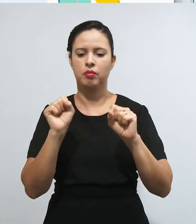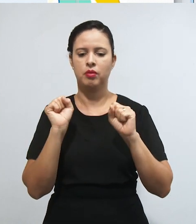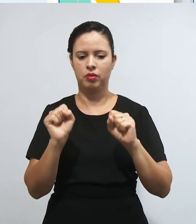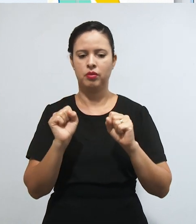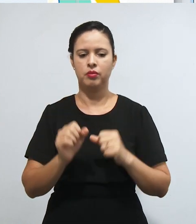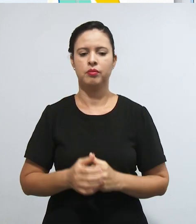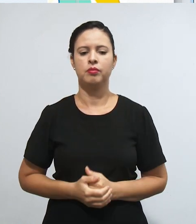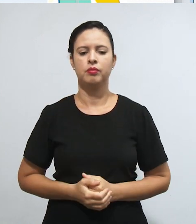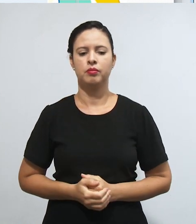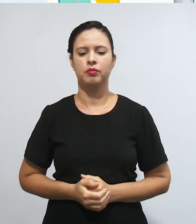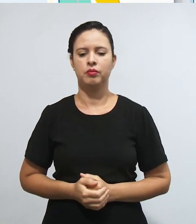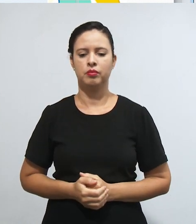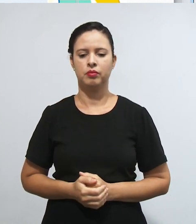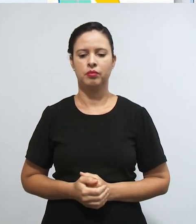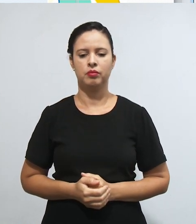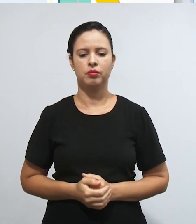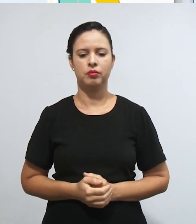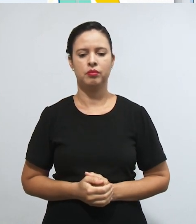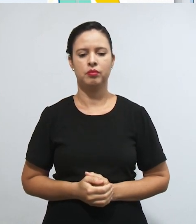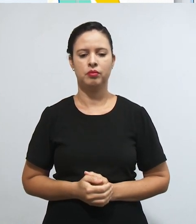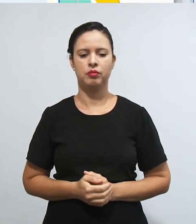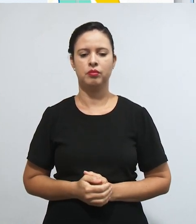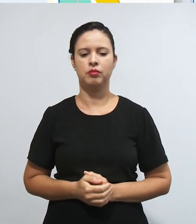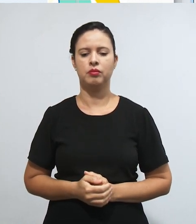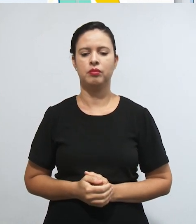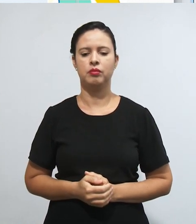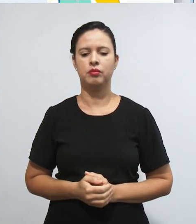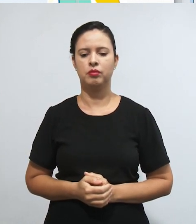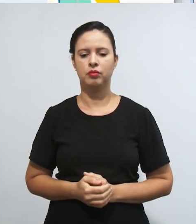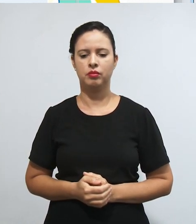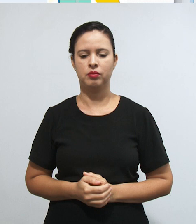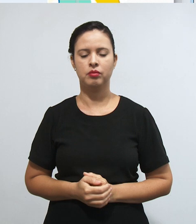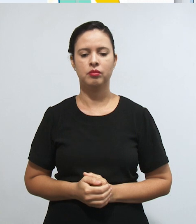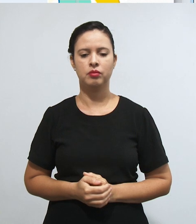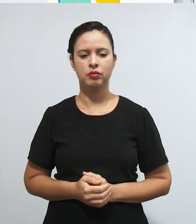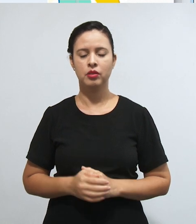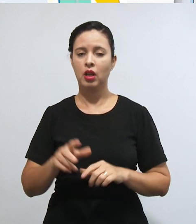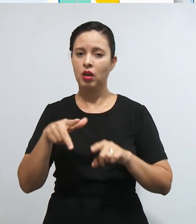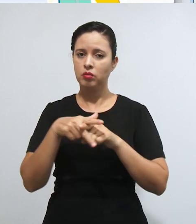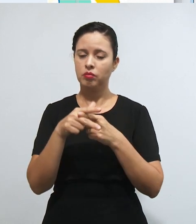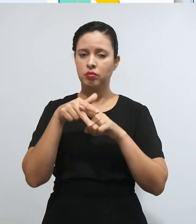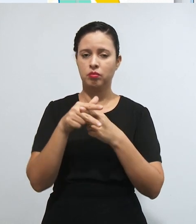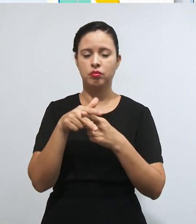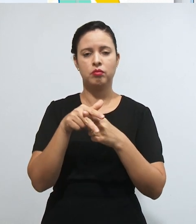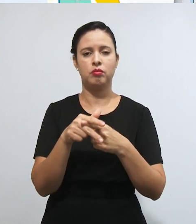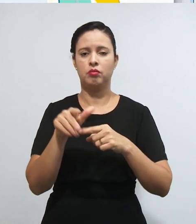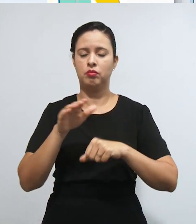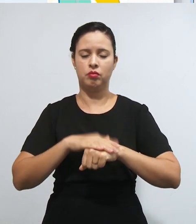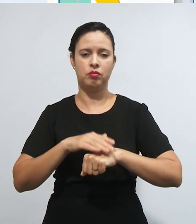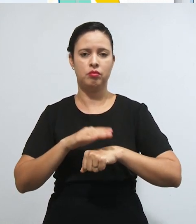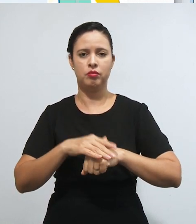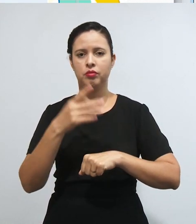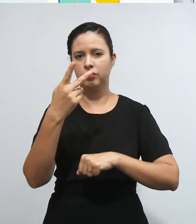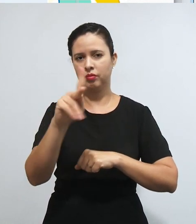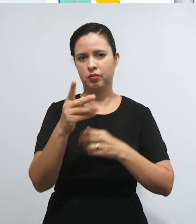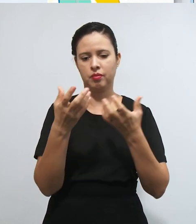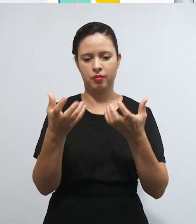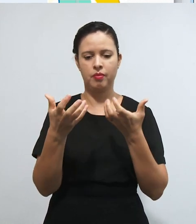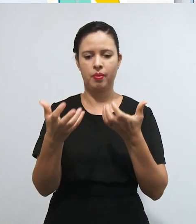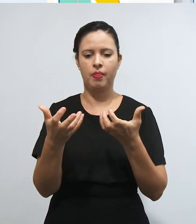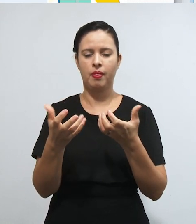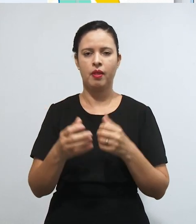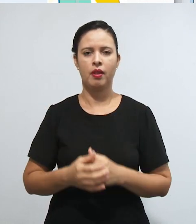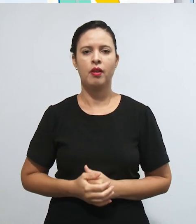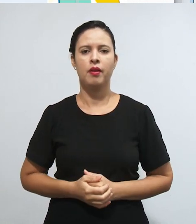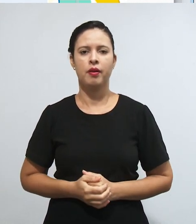também aqui, ó, do lado, ele abre-se, né, para você digitar os textos. Você pode personalizar também, tá? essa questão aqui do